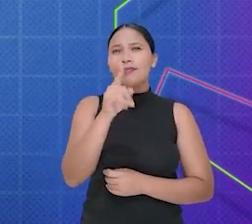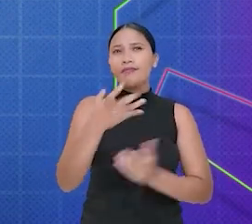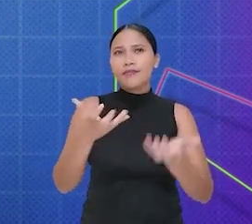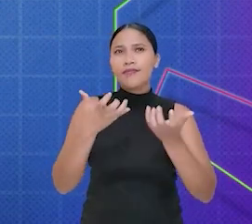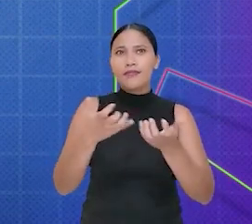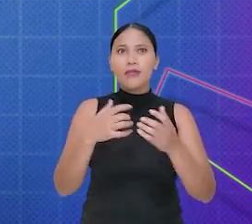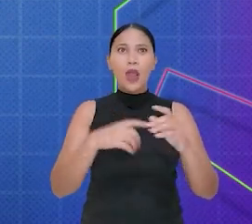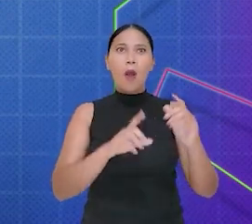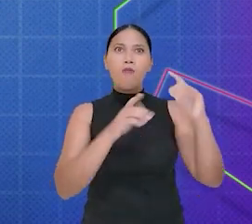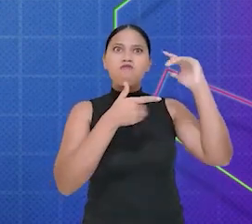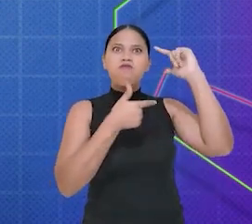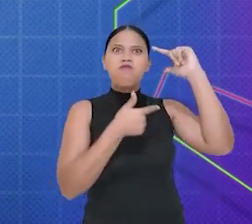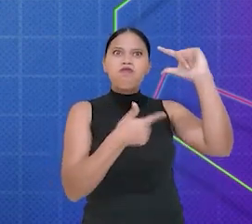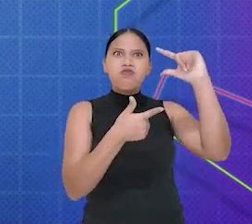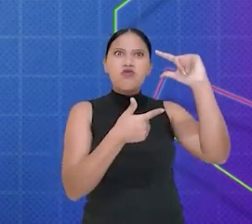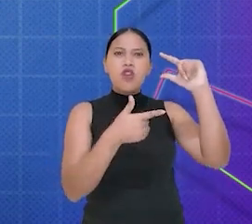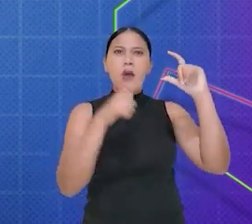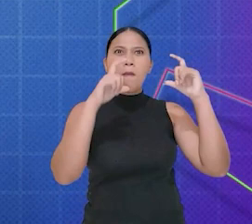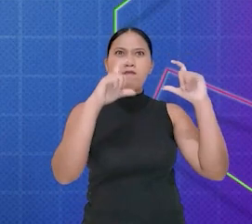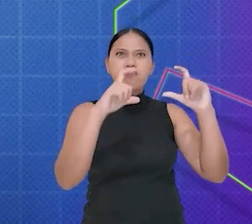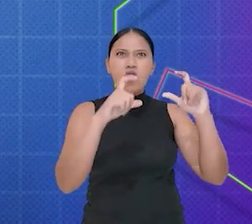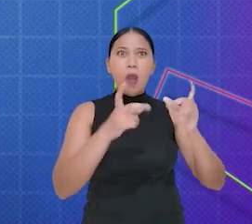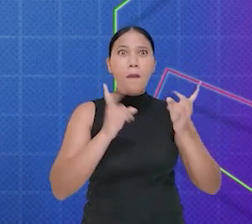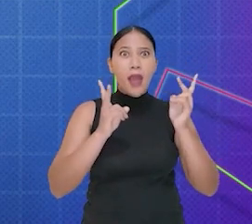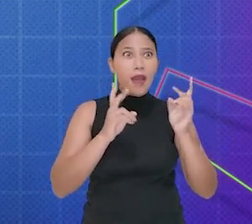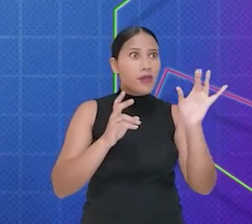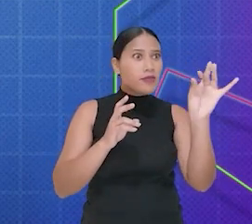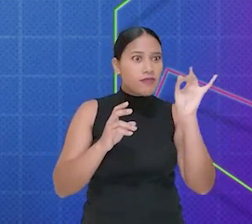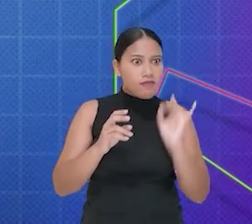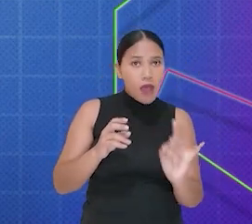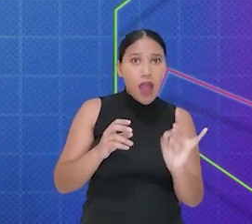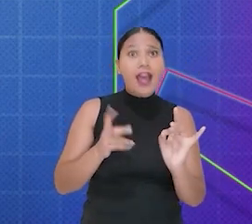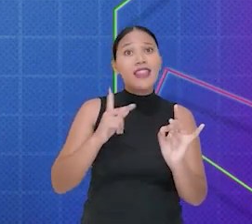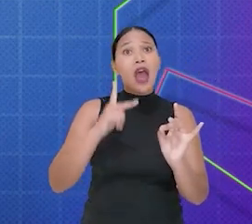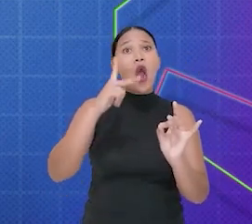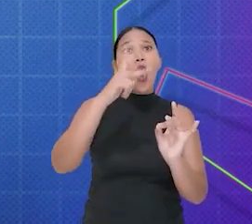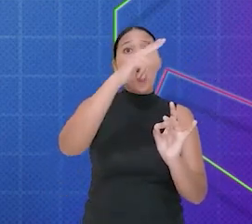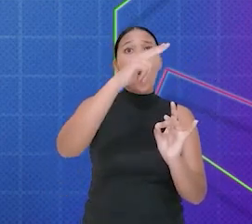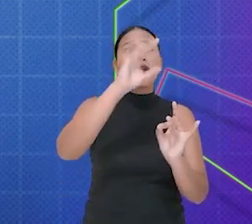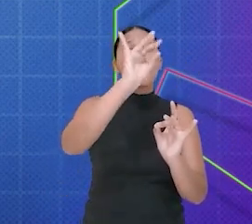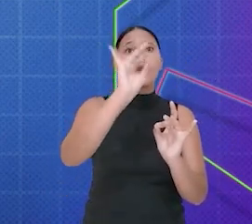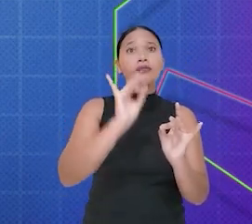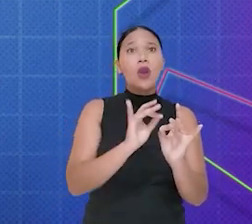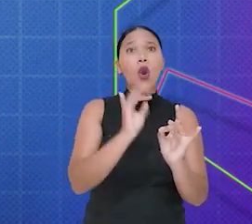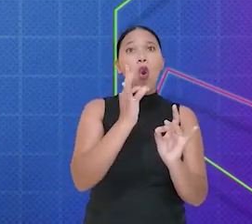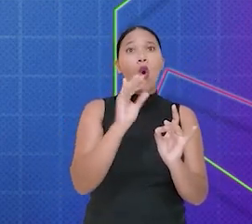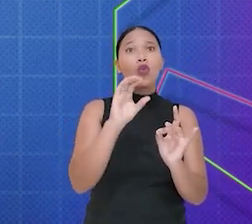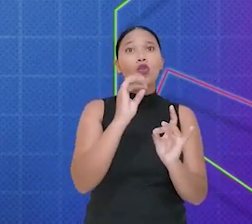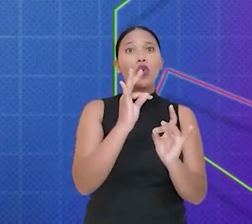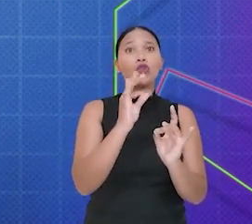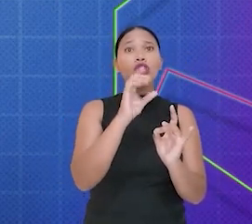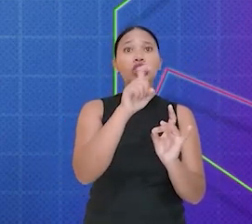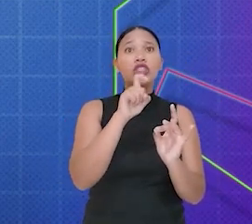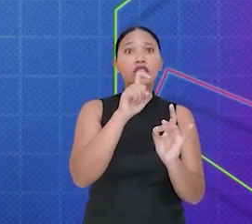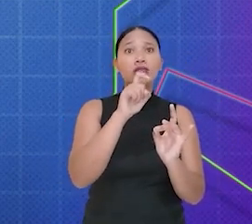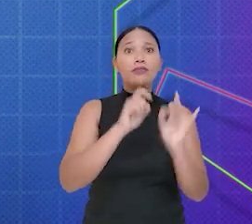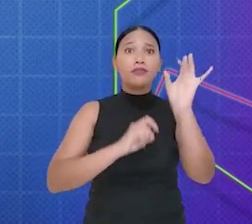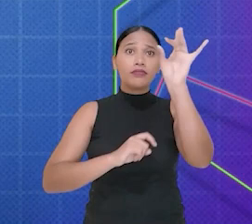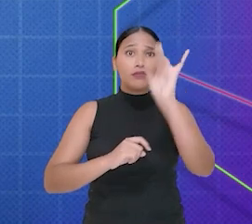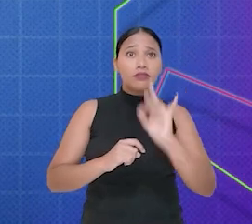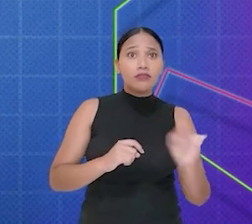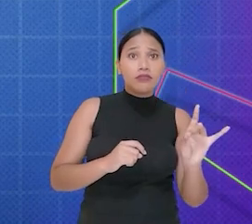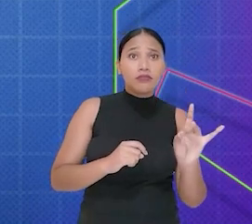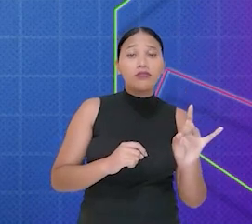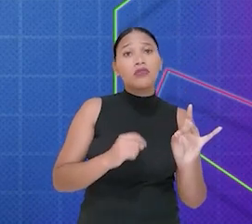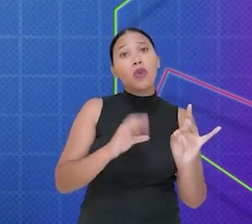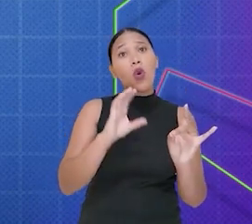exemplo, se você quiser mover um parágrafo de um local para o outro no mesmo documento, você pode cortá-lo com Ctrl X, posicionar o